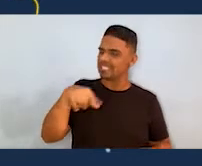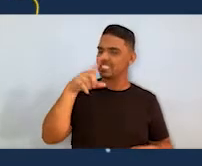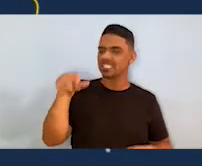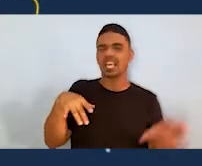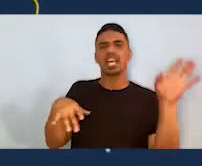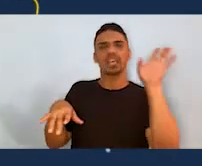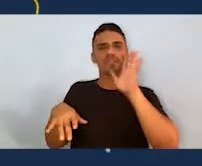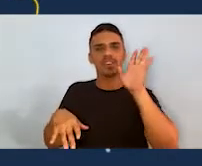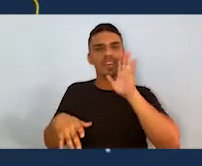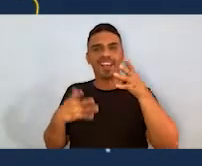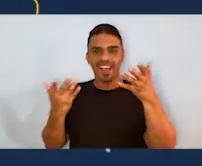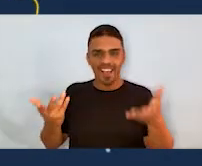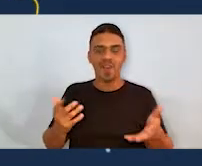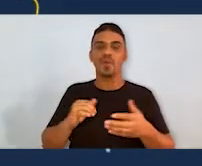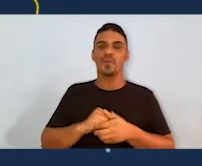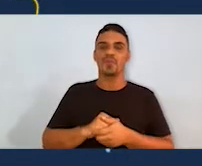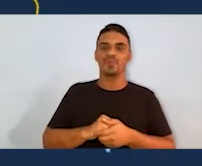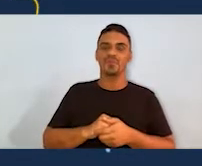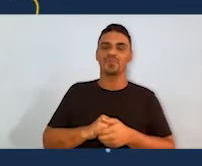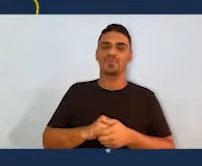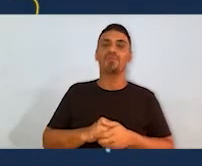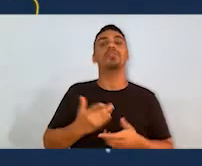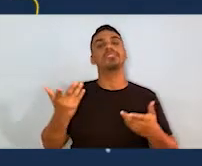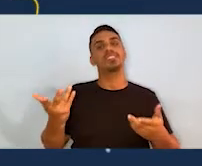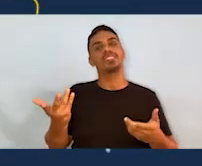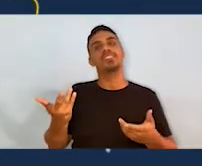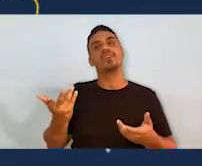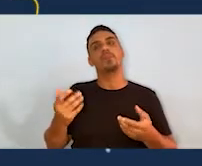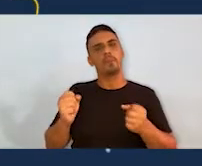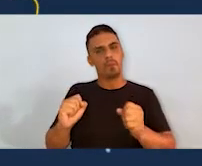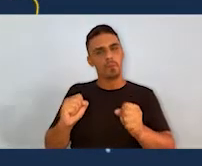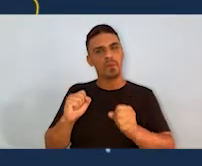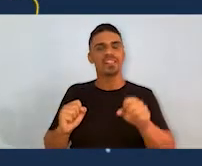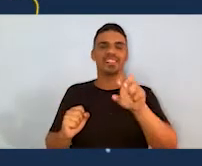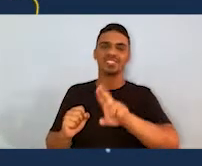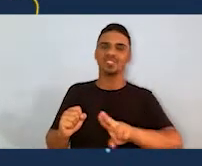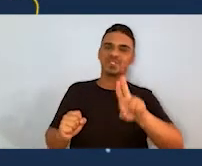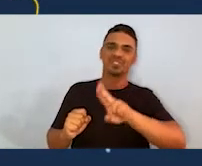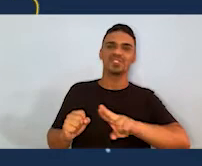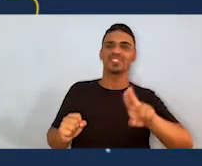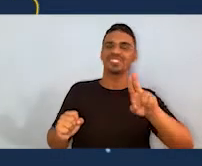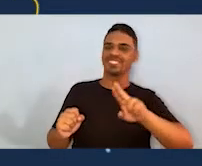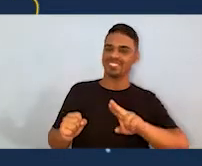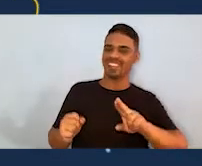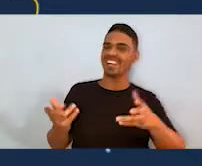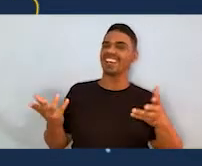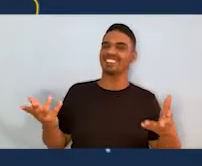bem legal, é poder usar também...